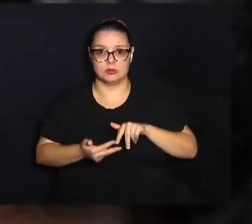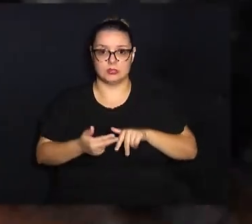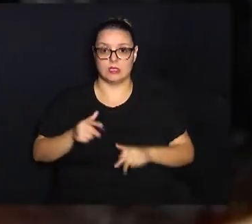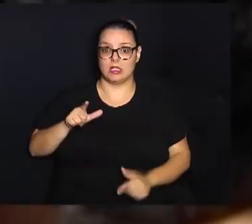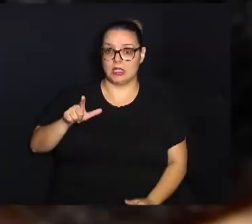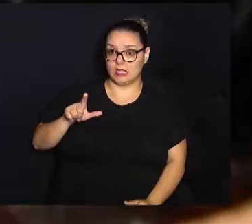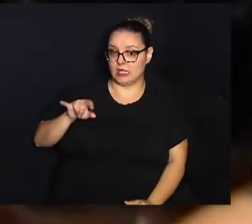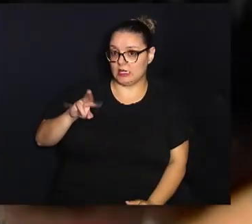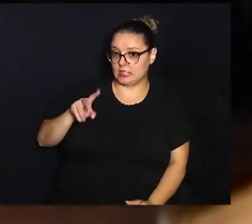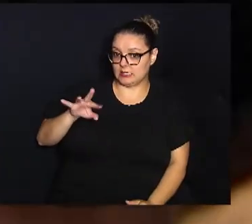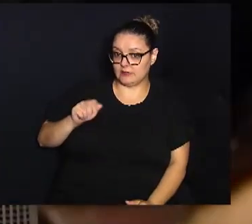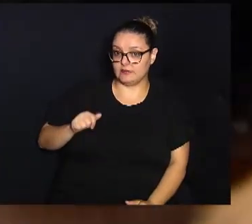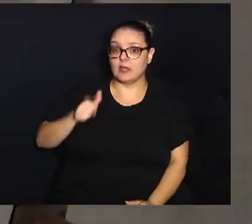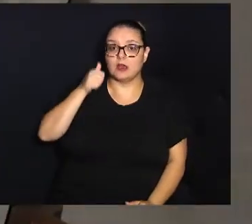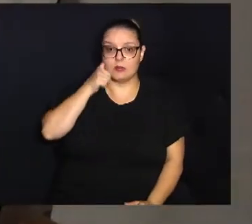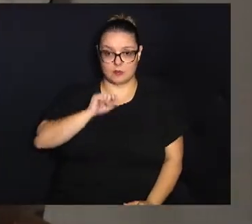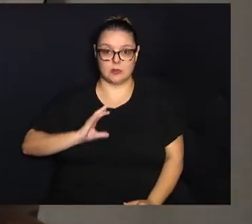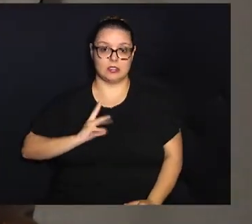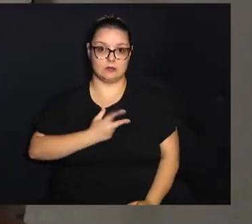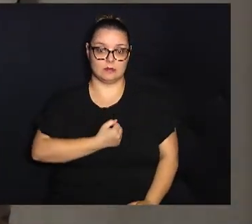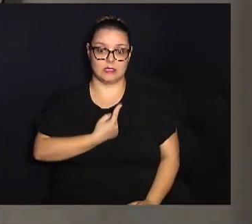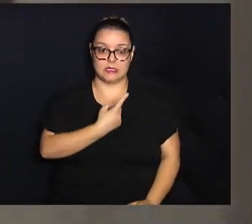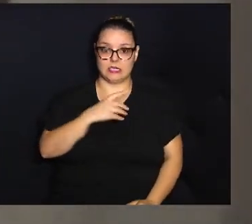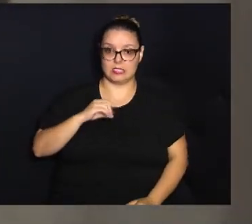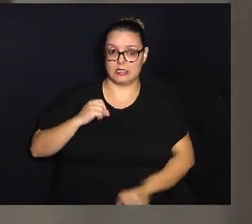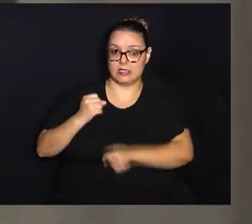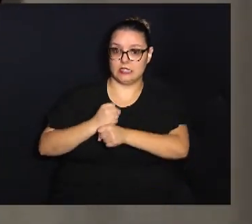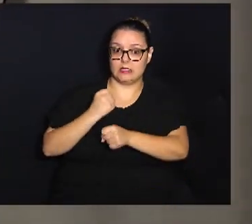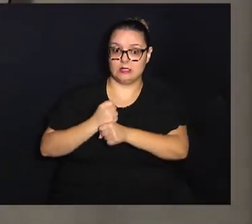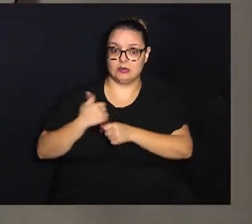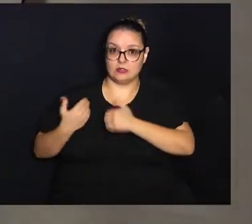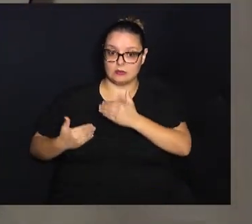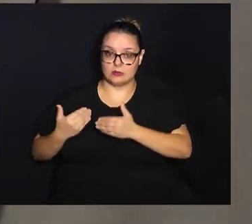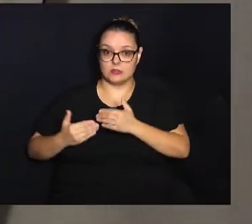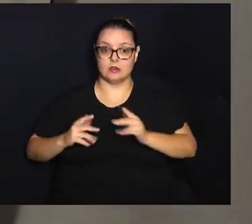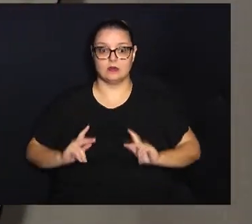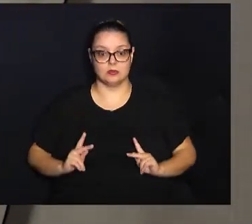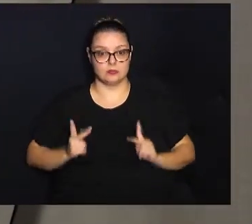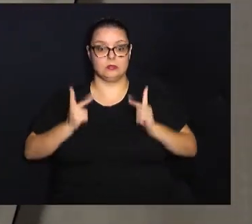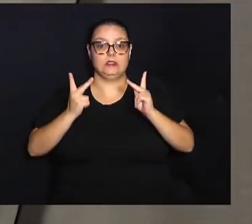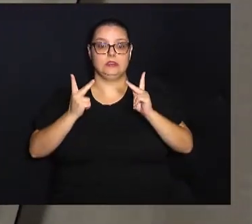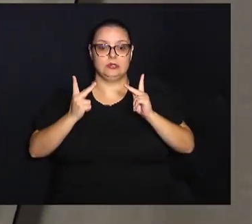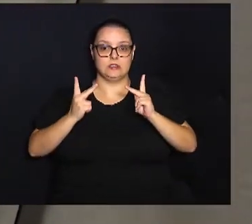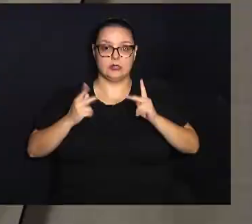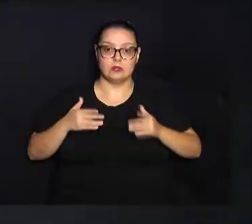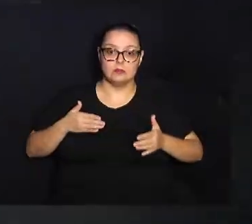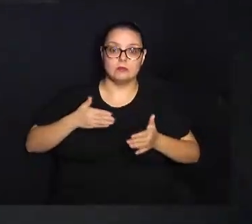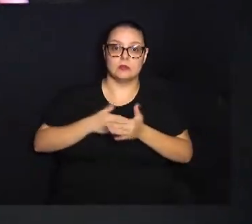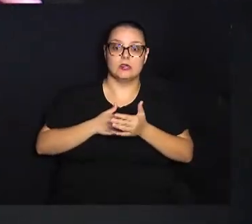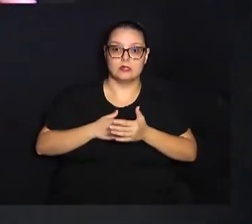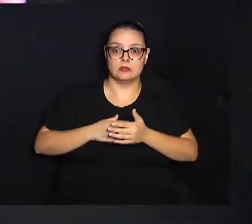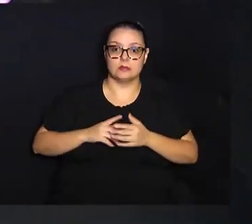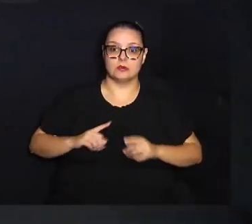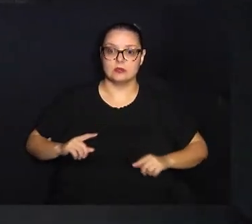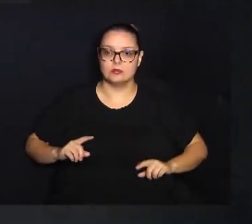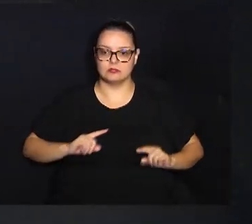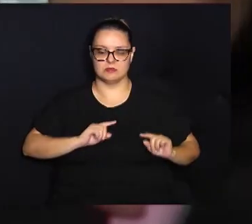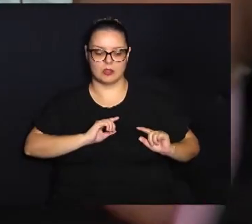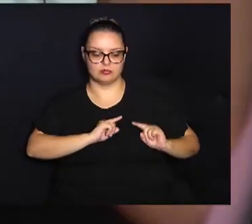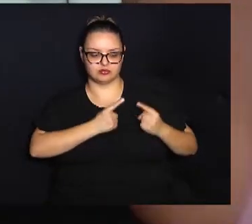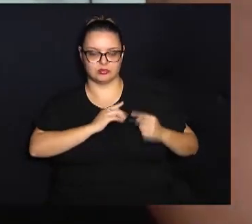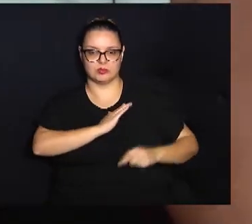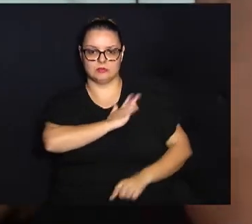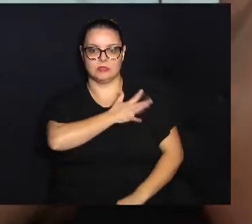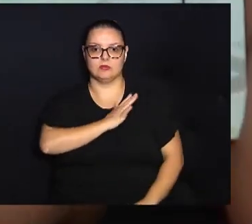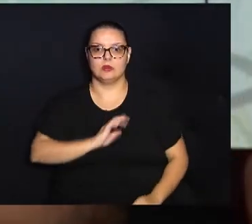Lívia é uma mulher trans que há 10 anos caminha vencendo barreiras e desafiando preconceitos. Conseguiu há pouco